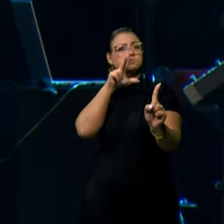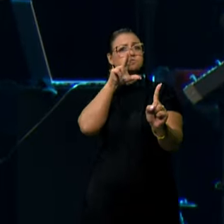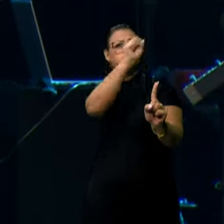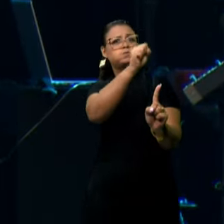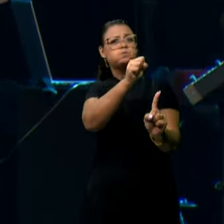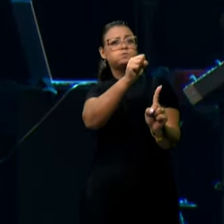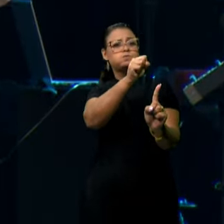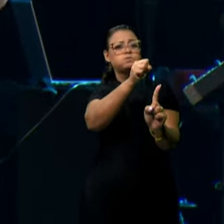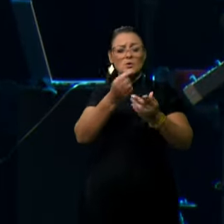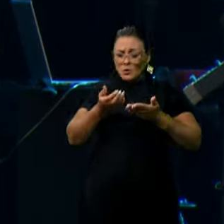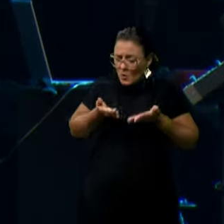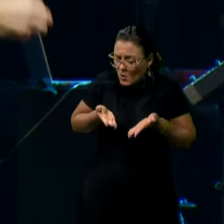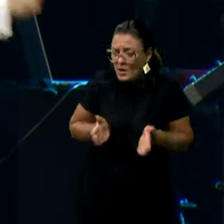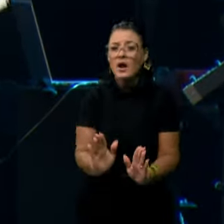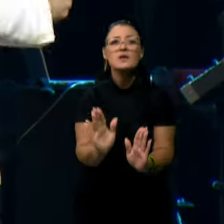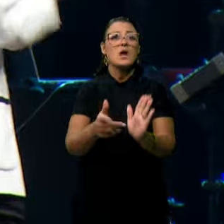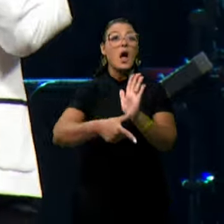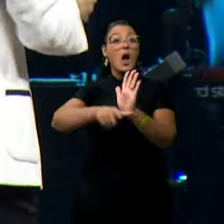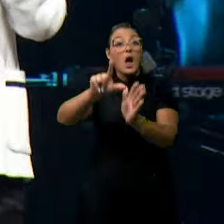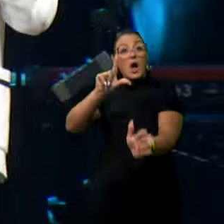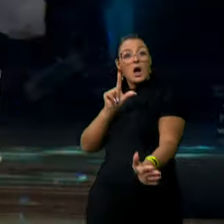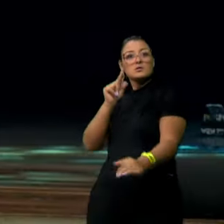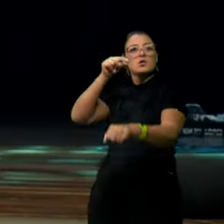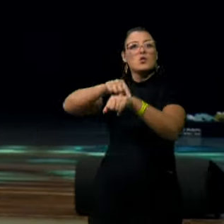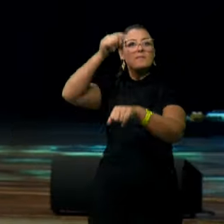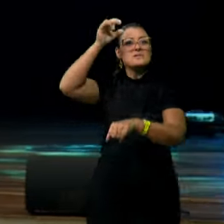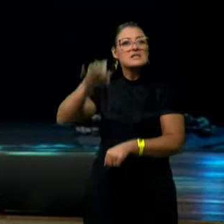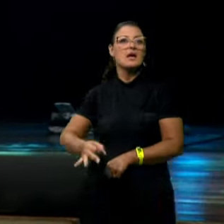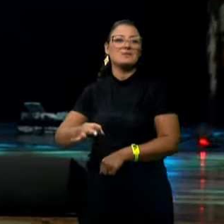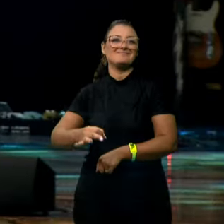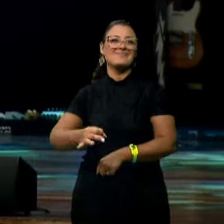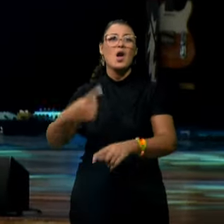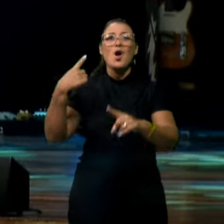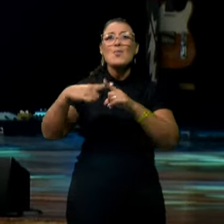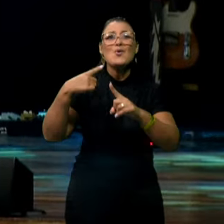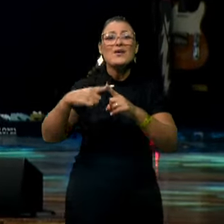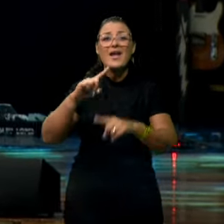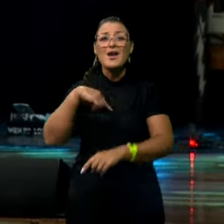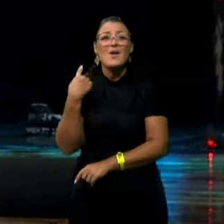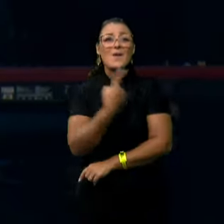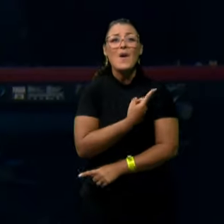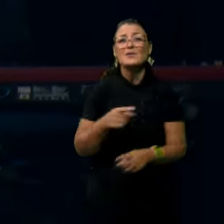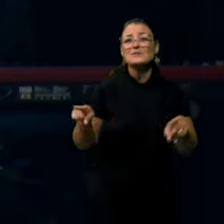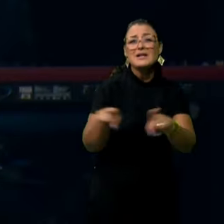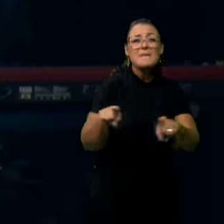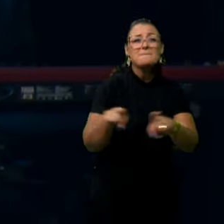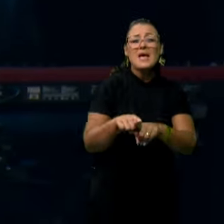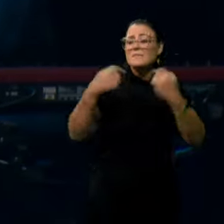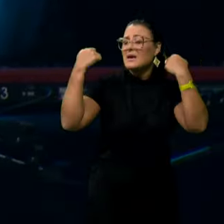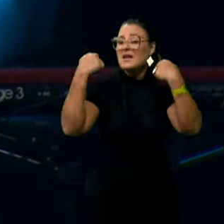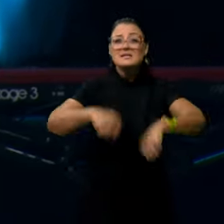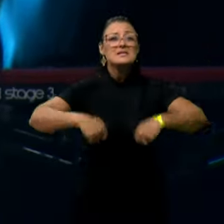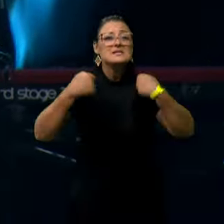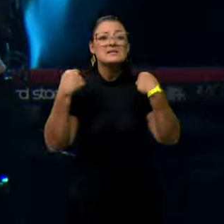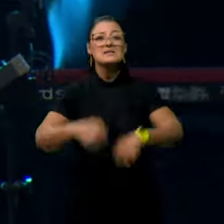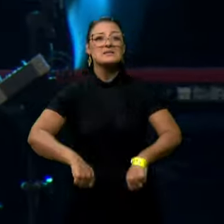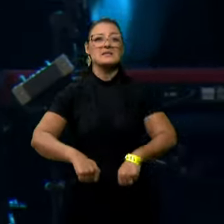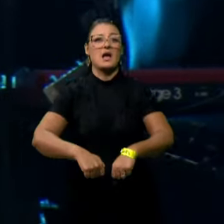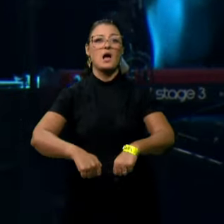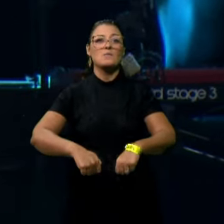tempo preciso mudar esse homem que comecem a Gerar antes de tempo